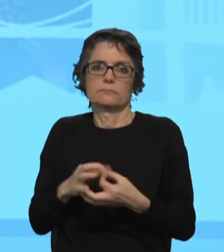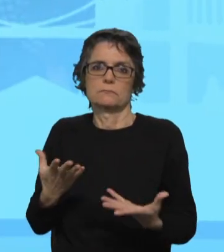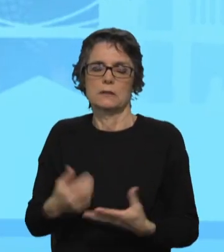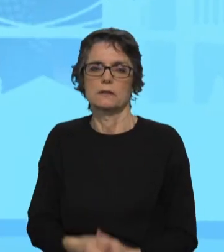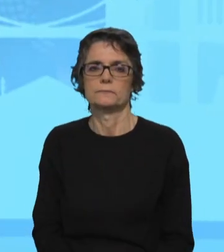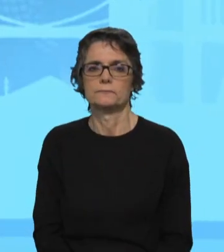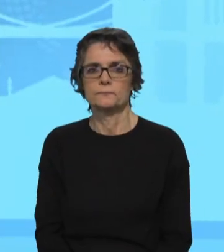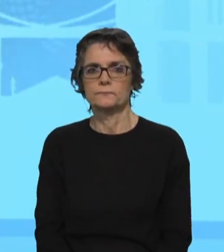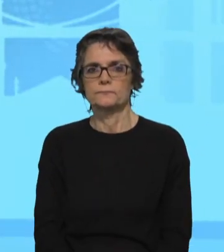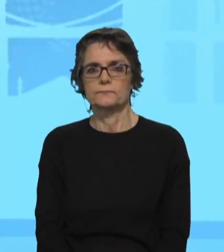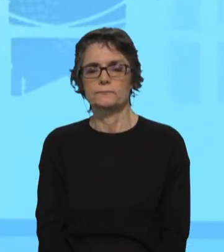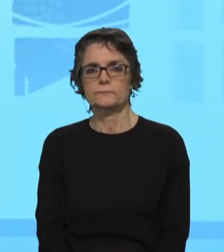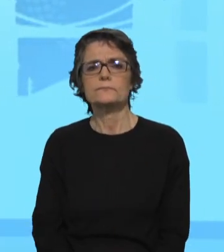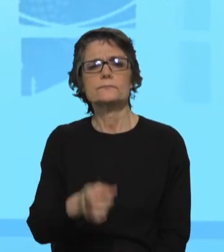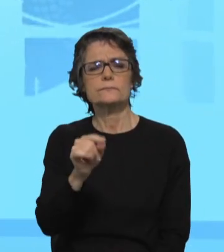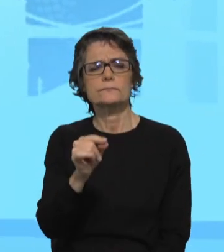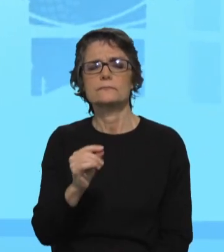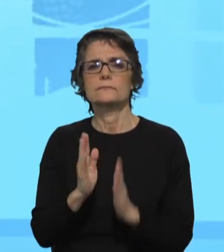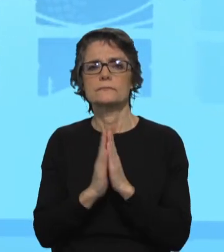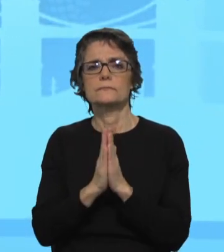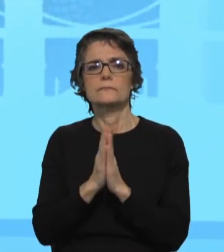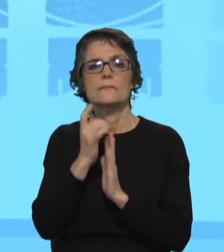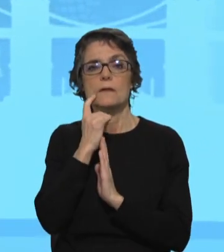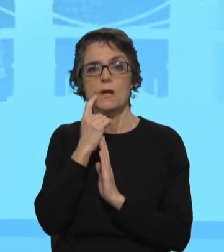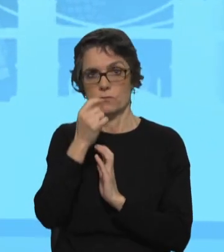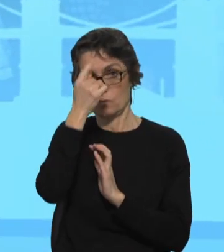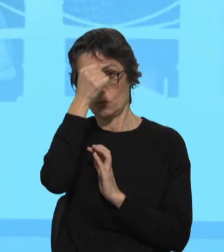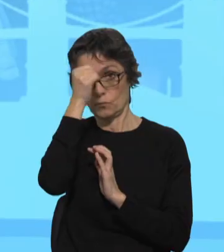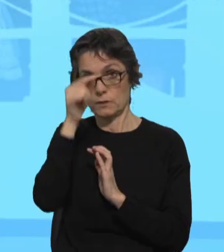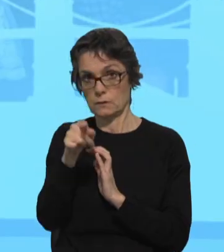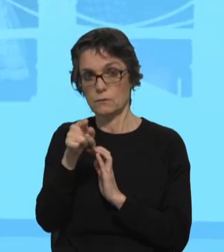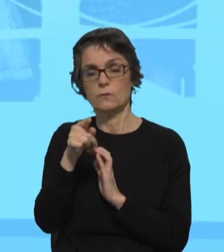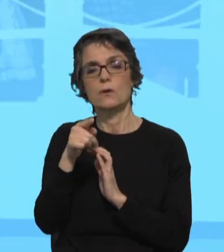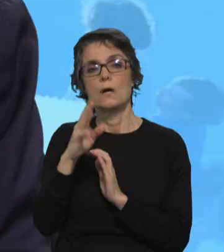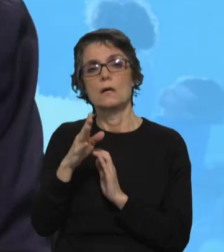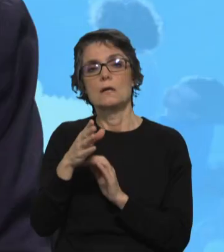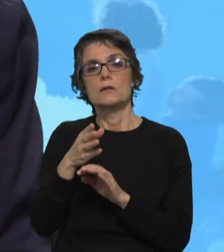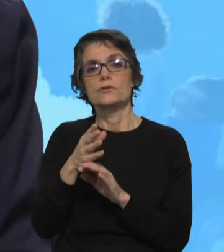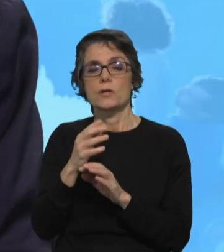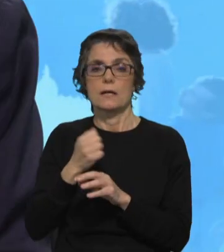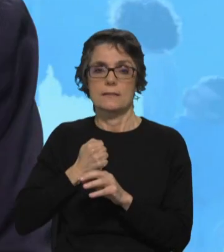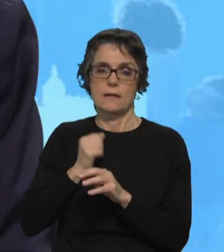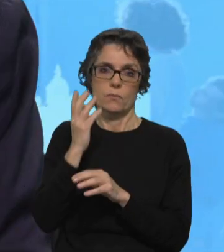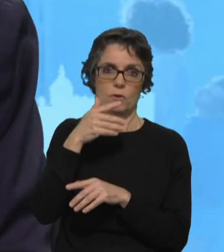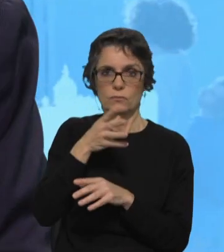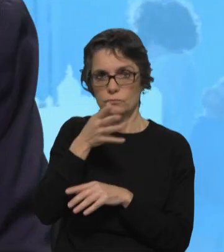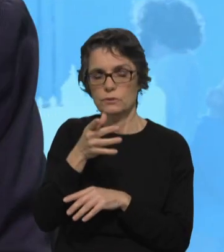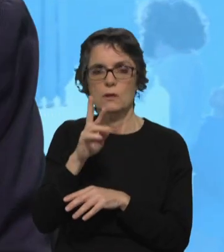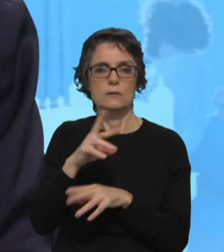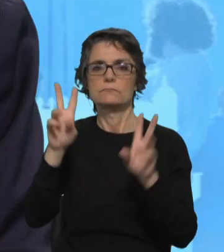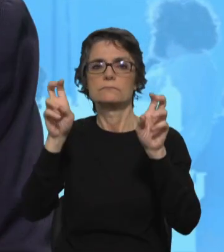estar contido na celebração da Páscoa, no domingo, já anunciado na Vigília Pascal de sábado à noite, que é a